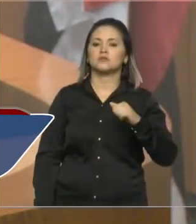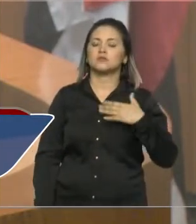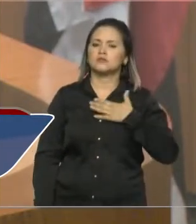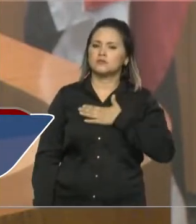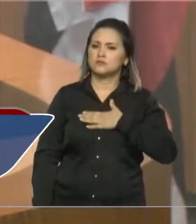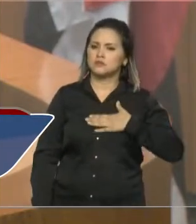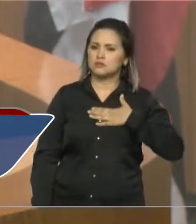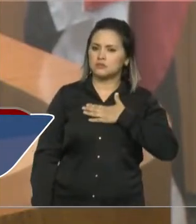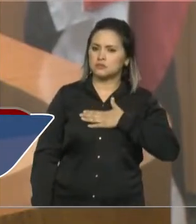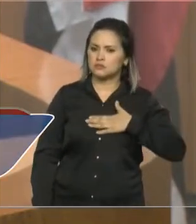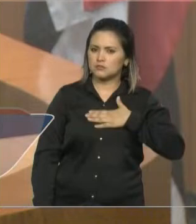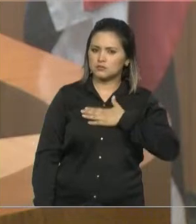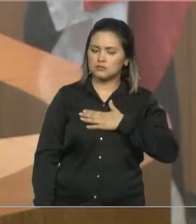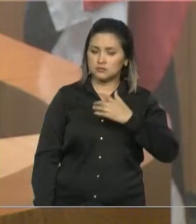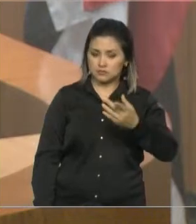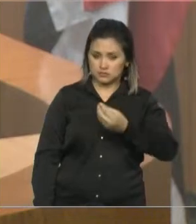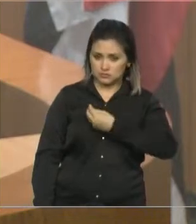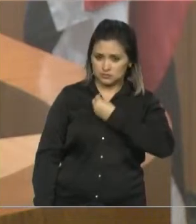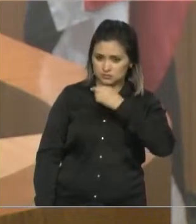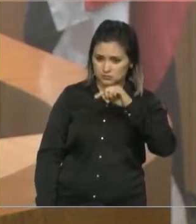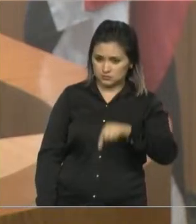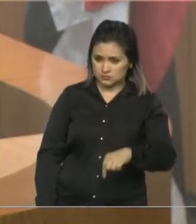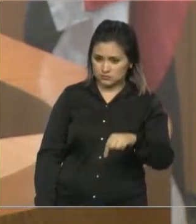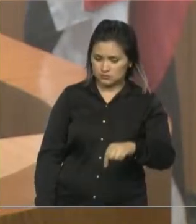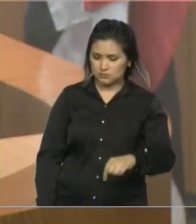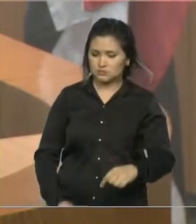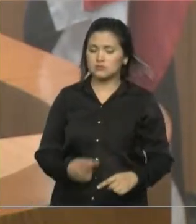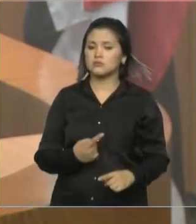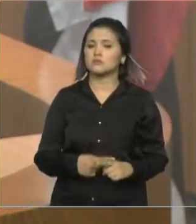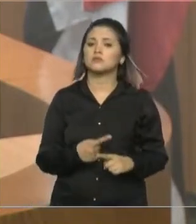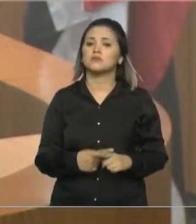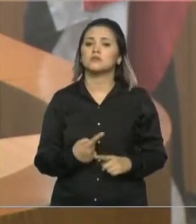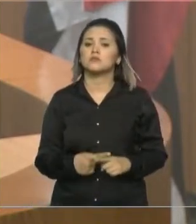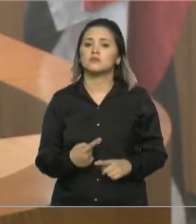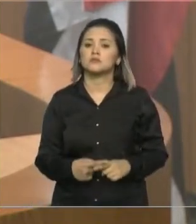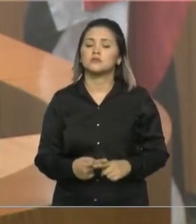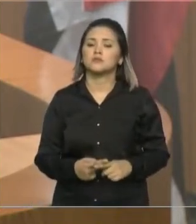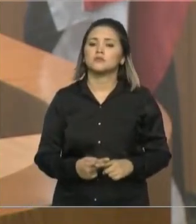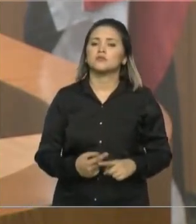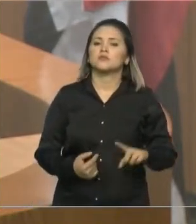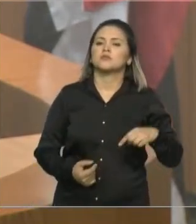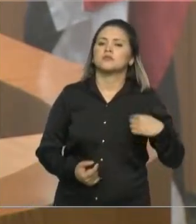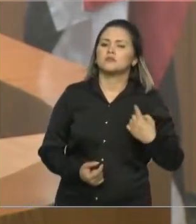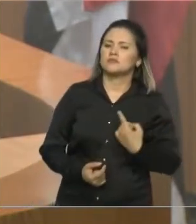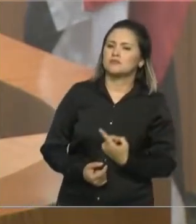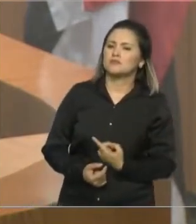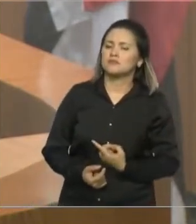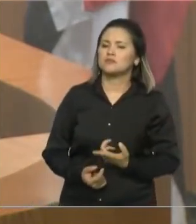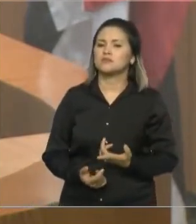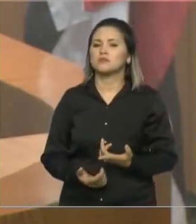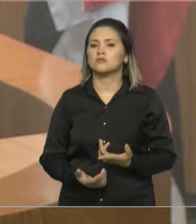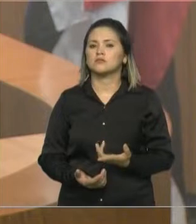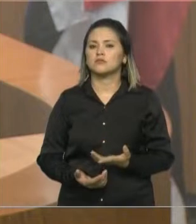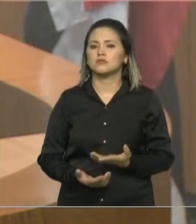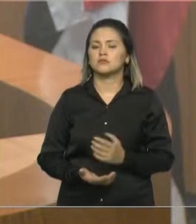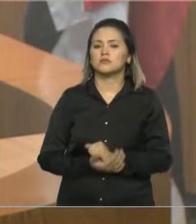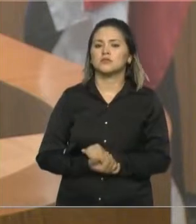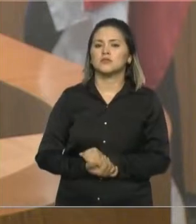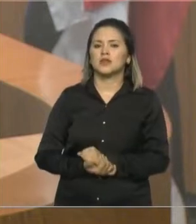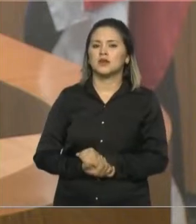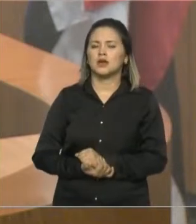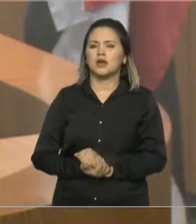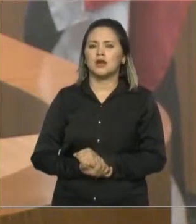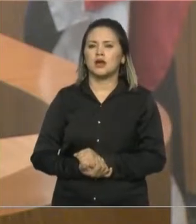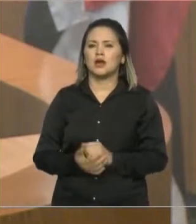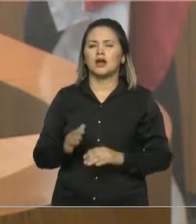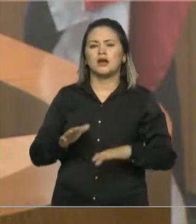sua presença aqui, tendo em vista que nós lidamos com esse mito, às vezes, de um secretário vir a esta casa, e foi muito tranquila a